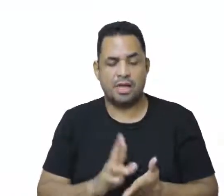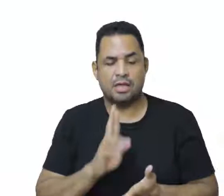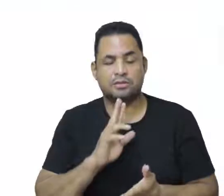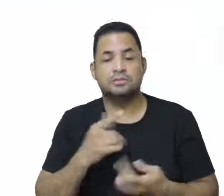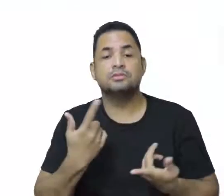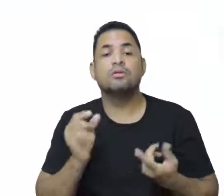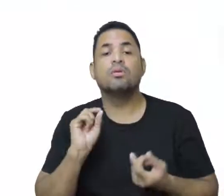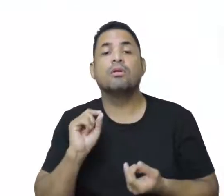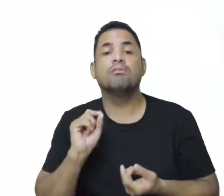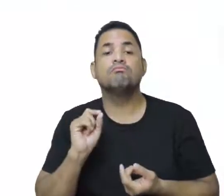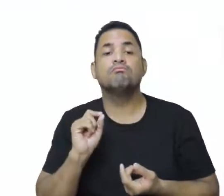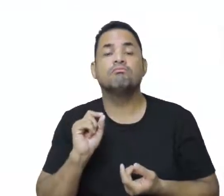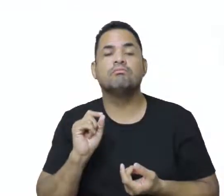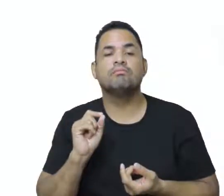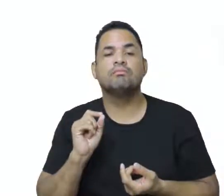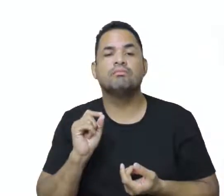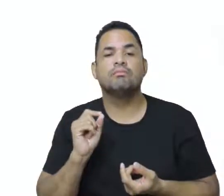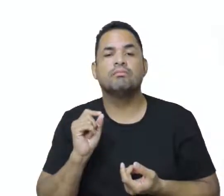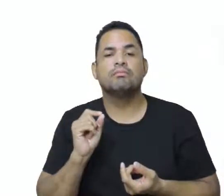quê?